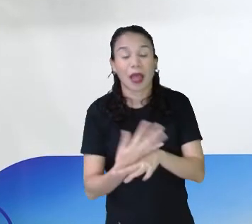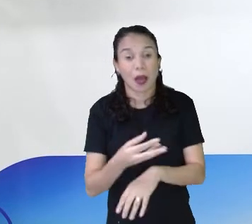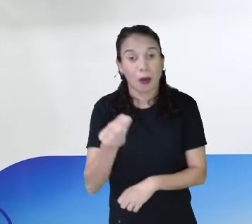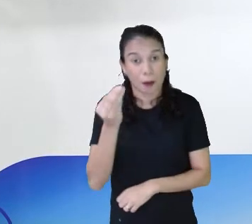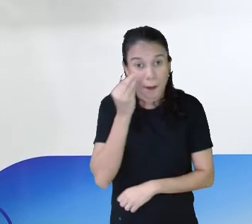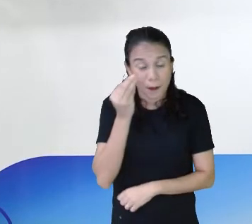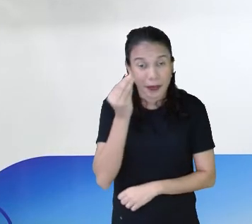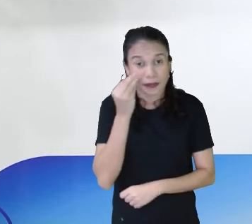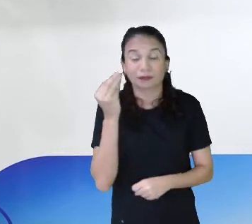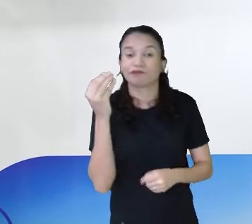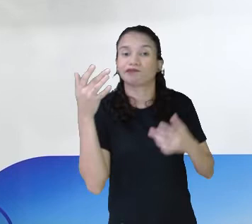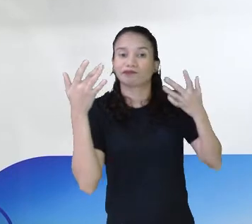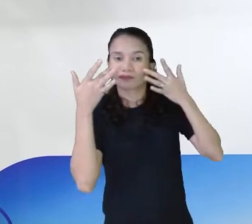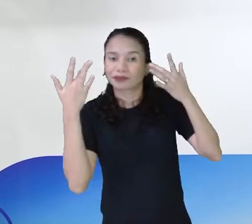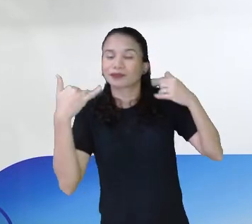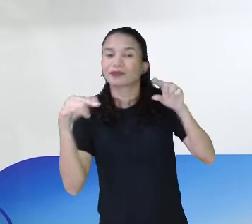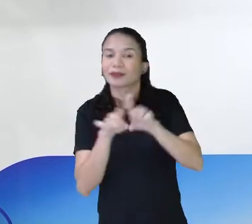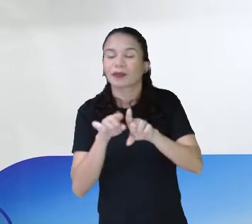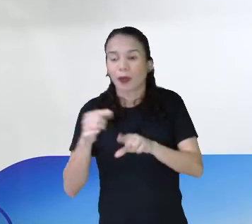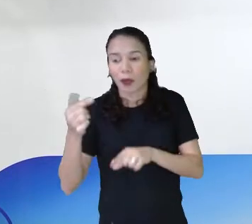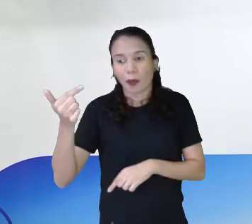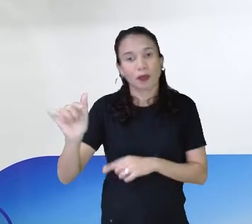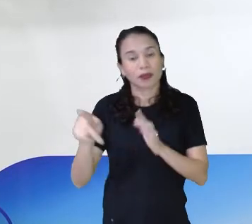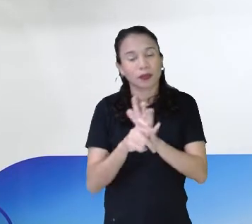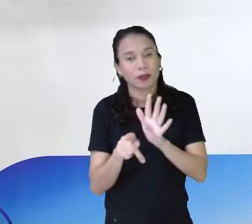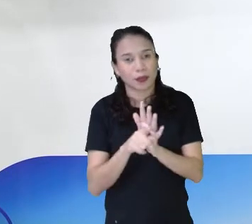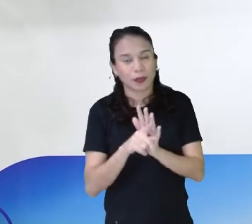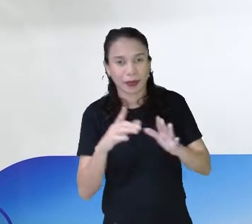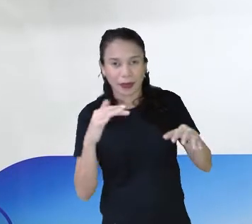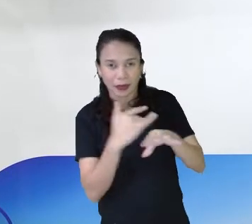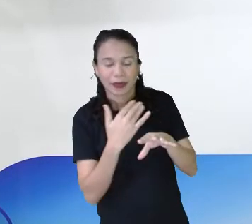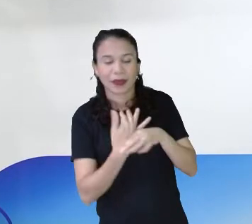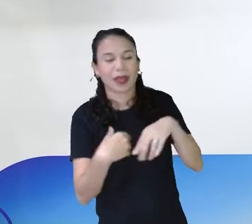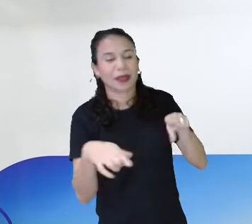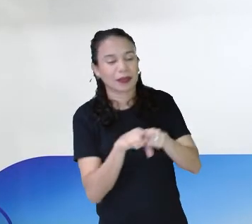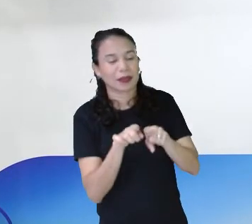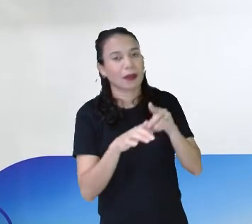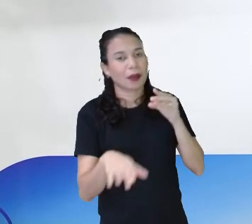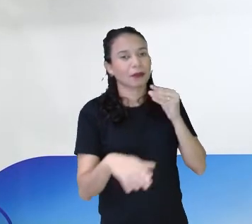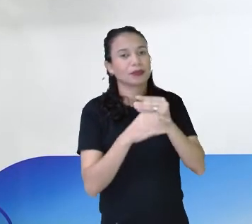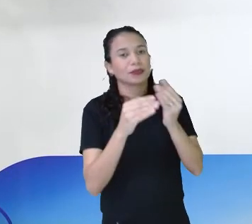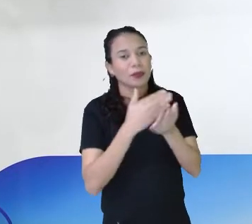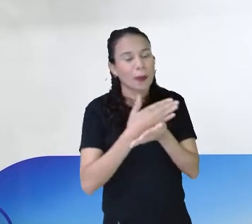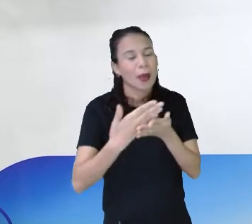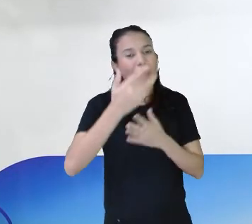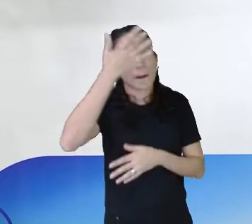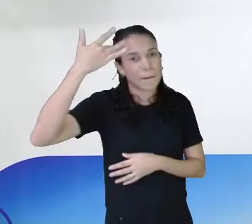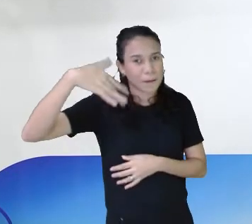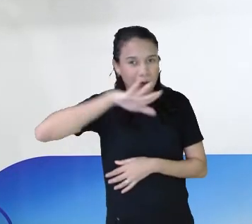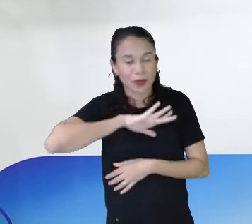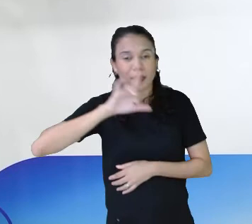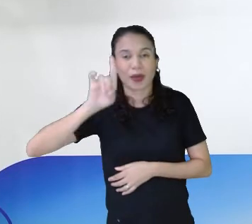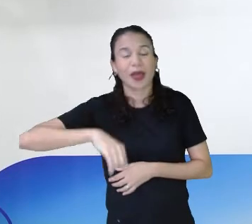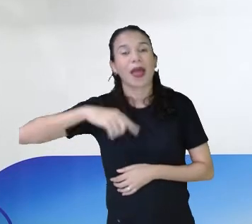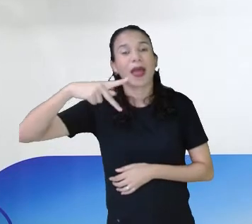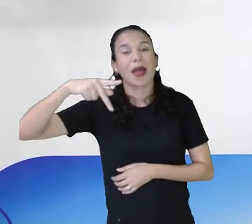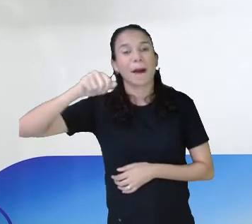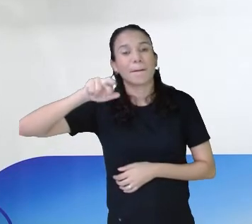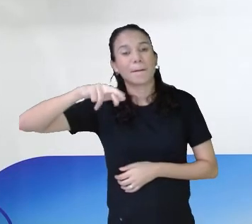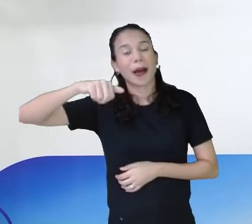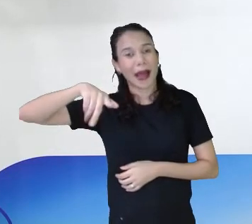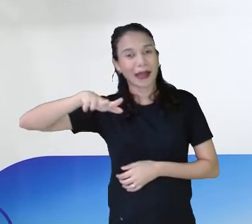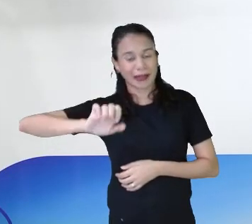observem o teatro. Nós agora também temos outro teatro ali no centro, que também está aberto ao público, que é o Teatro do Parque.